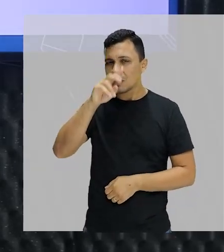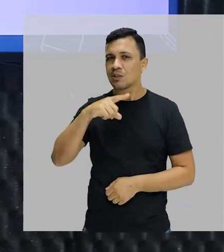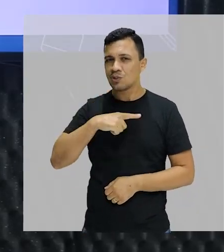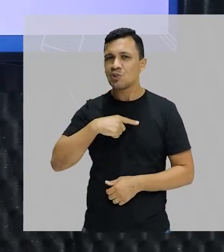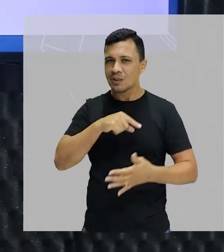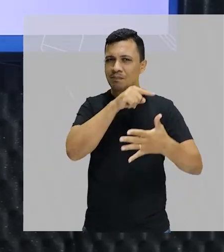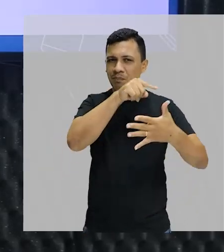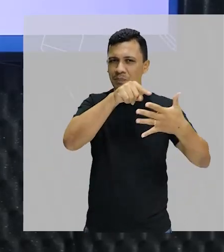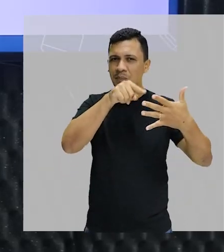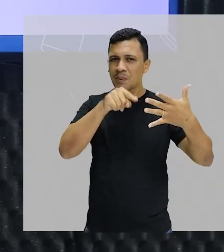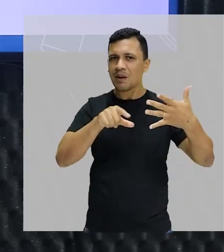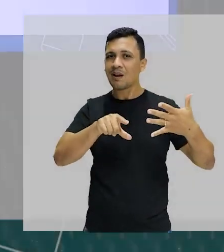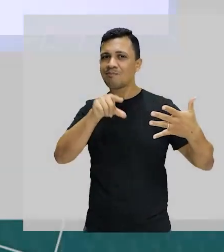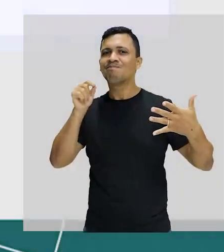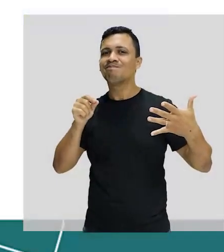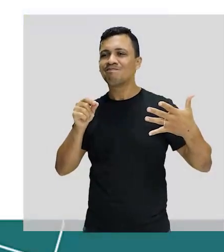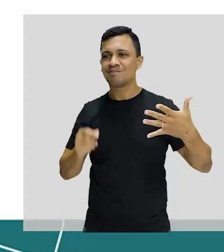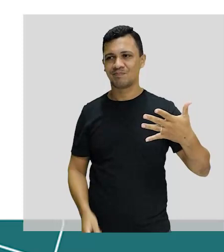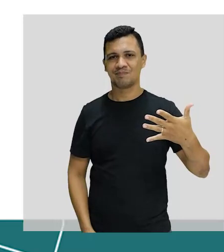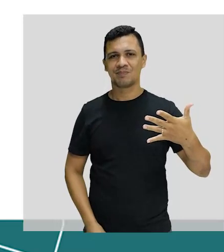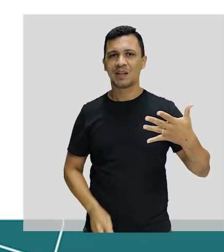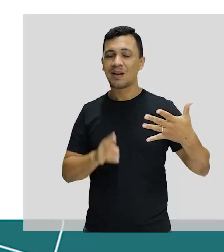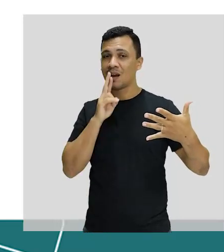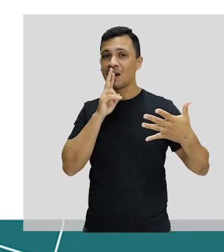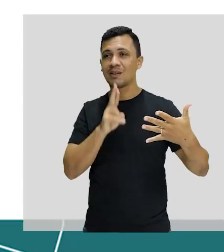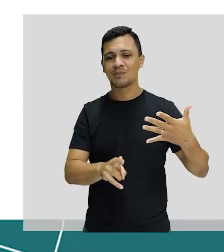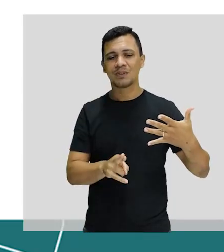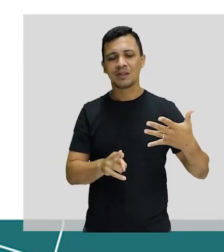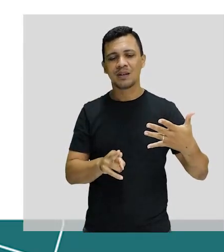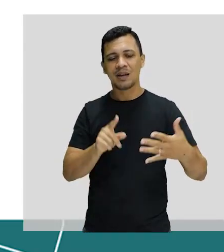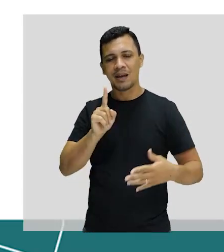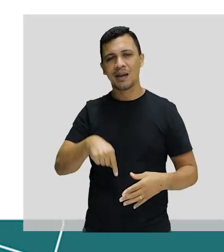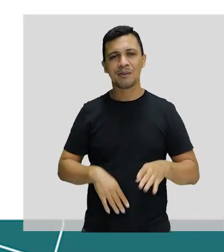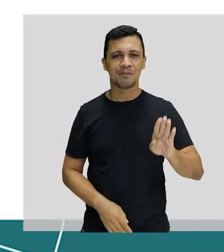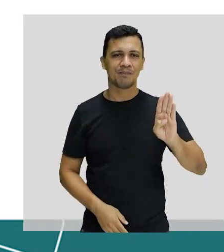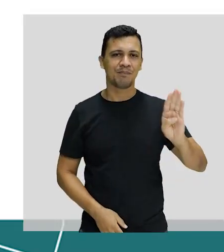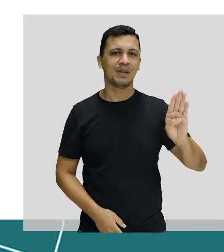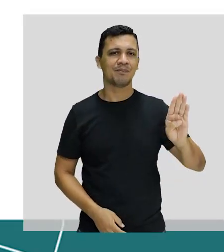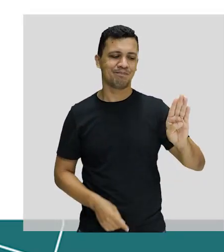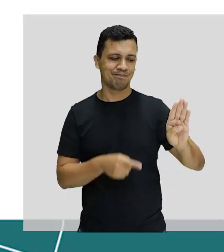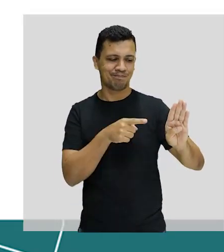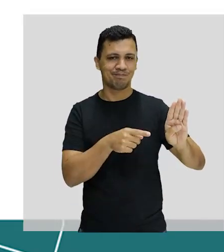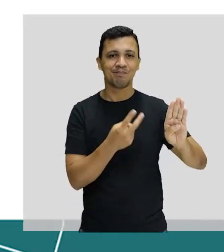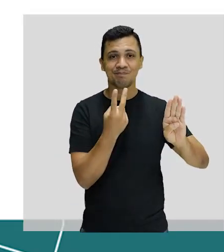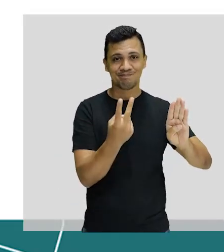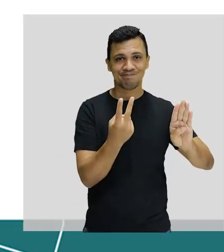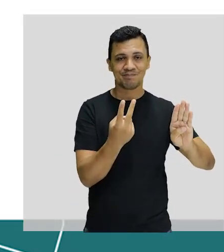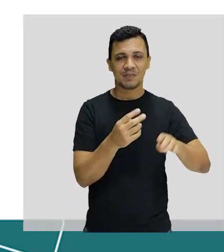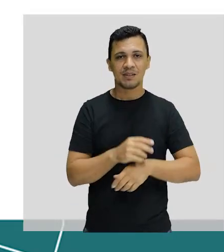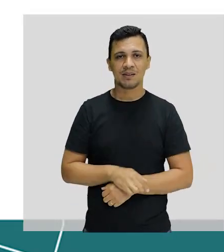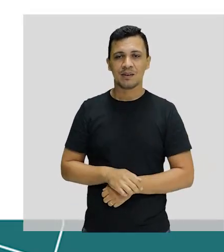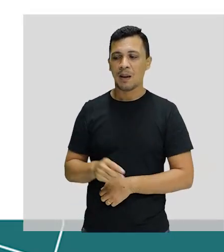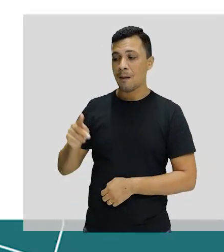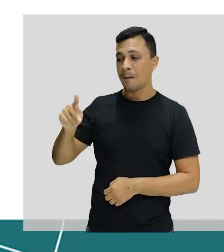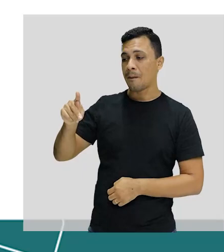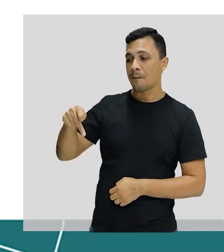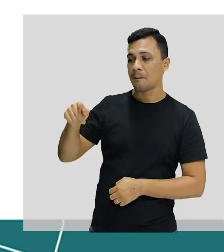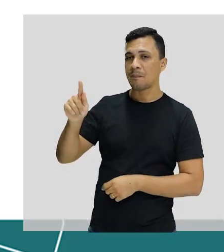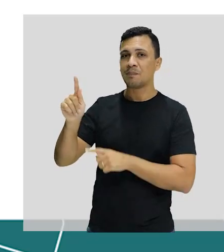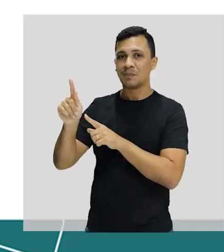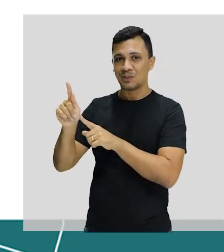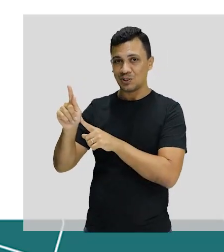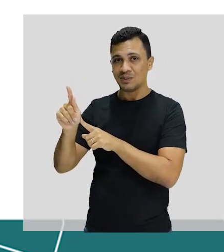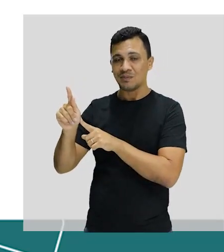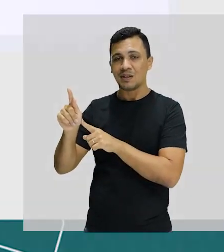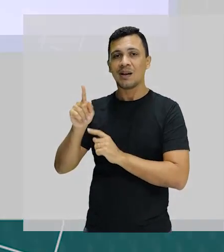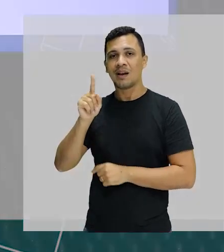opções? Aqui, no caso, o nosso gabarito é a letra B. Então, para essa PG com essas informações aí,